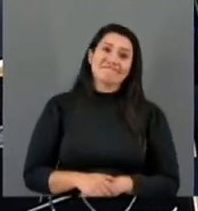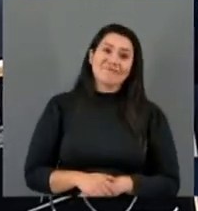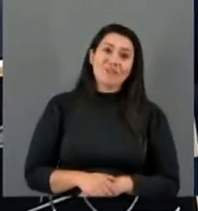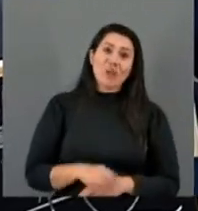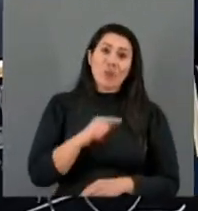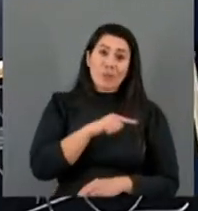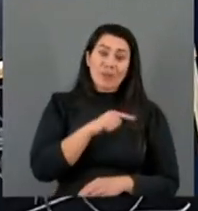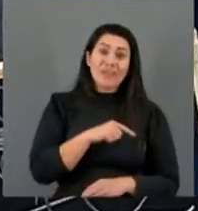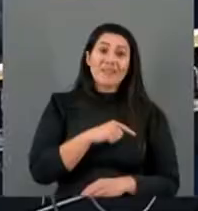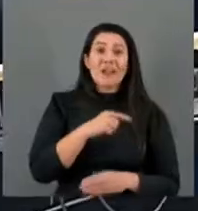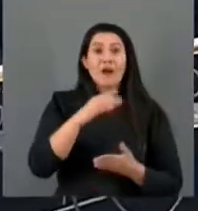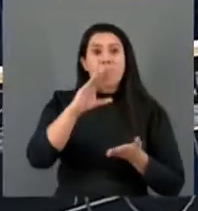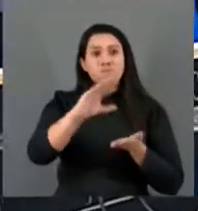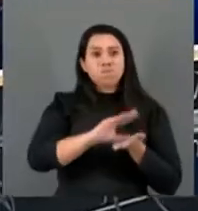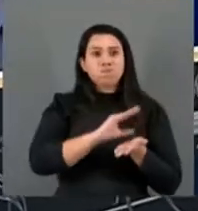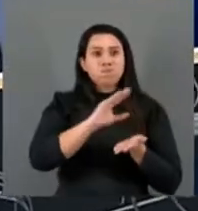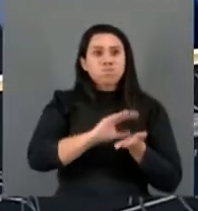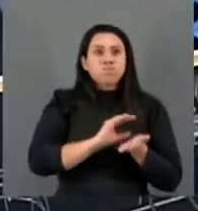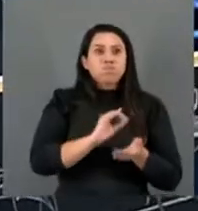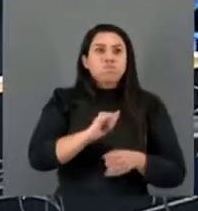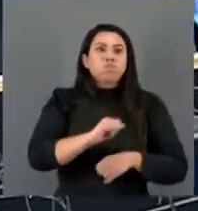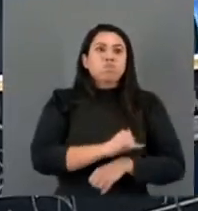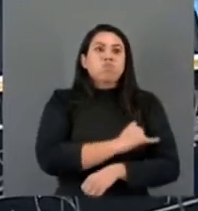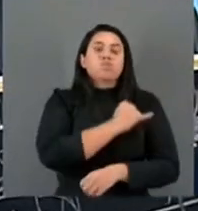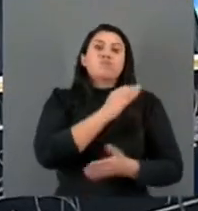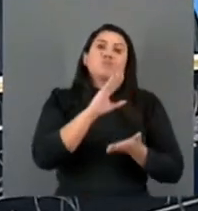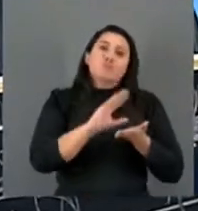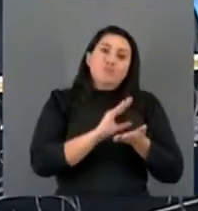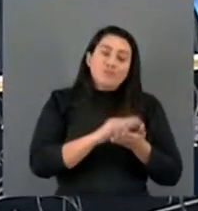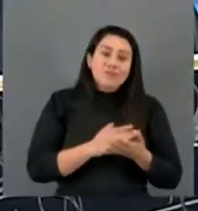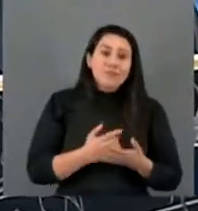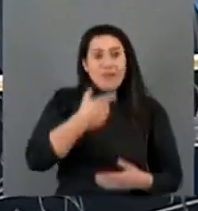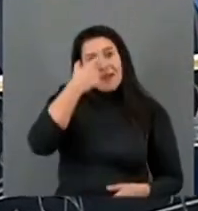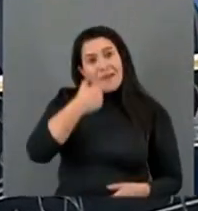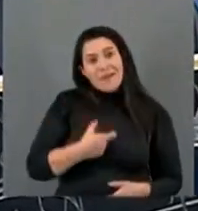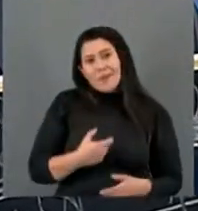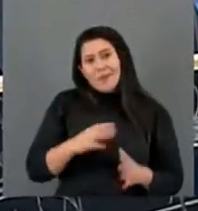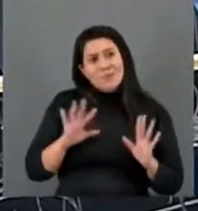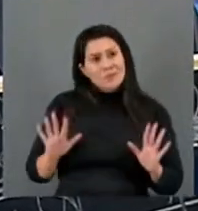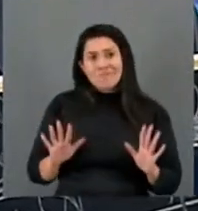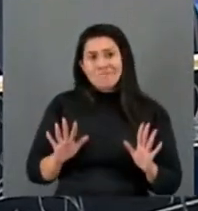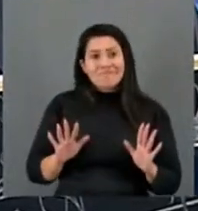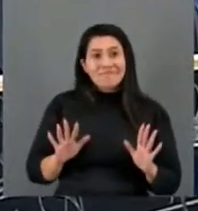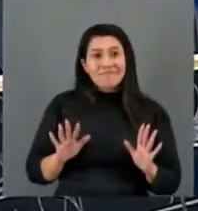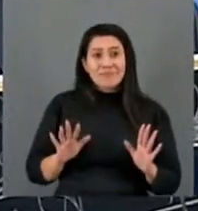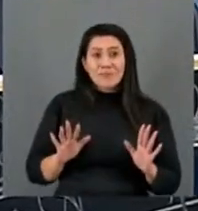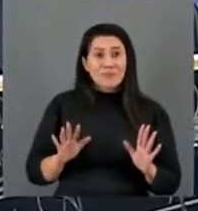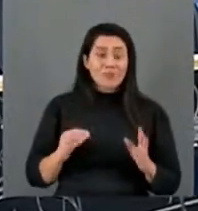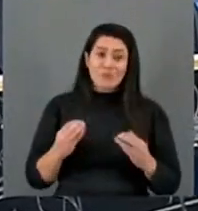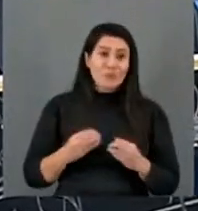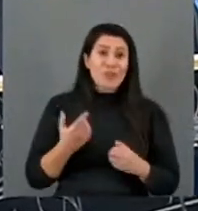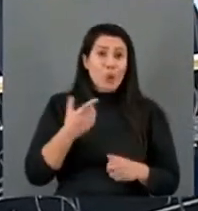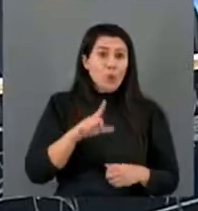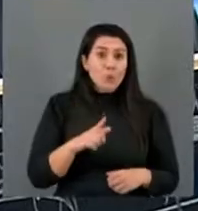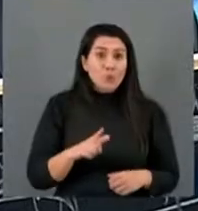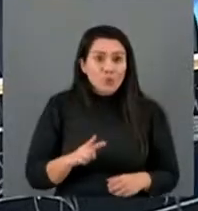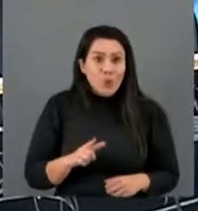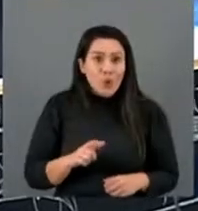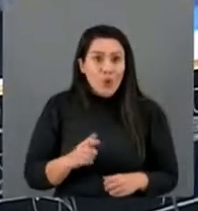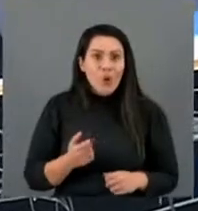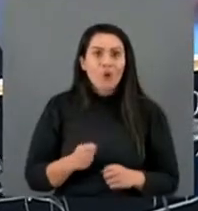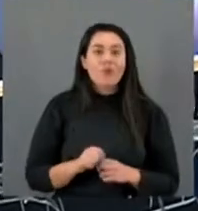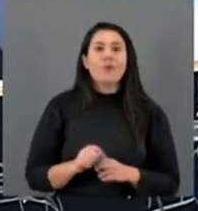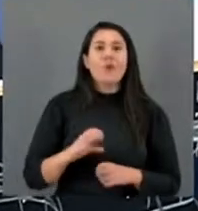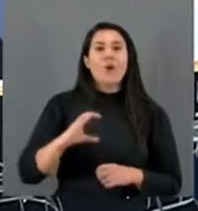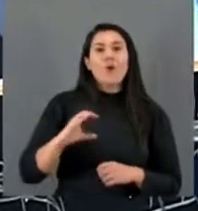o bolso de quem já tem. Veja bem, eu não sou radical, eu não sou comunista, eu não sou socialista, eu